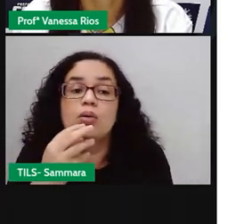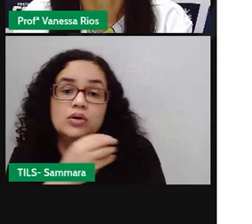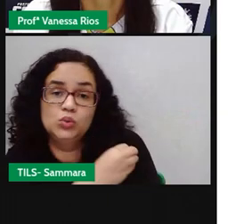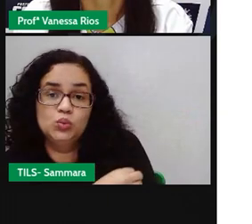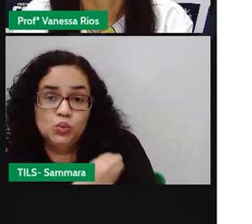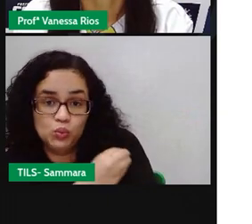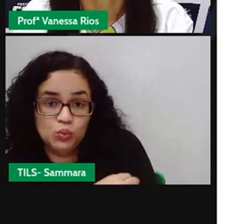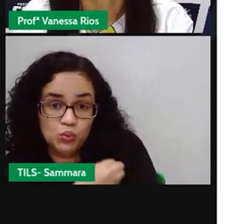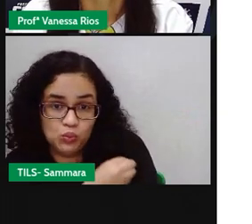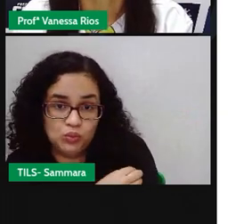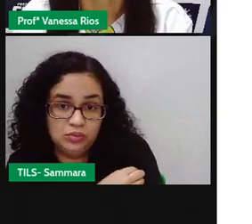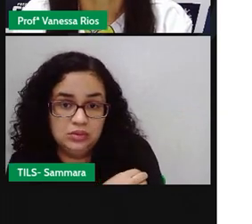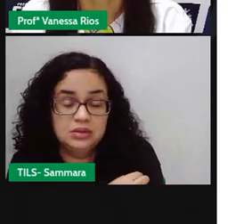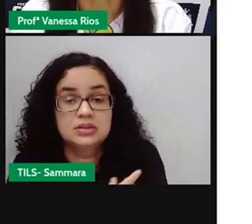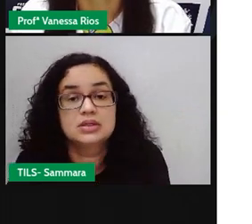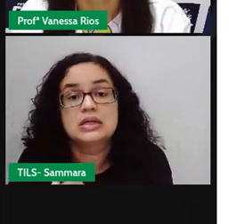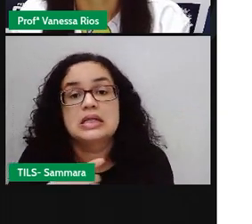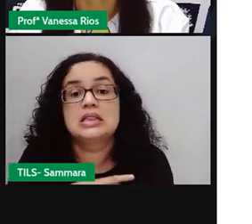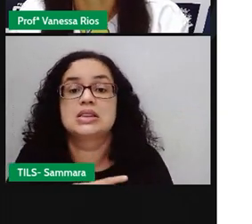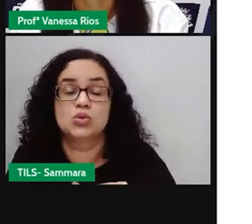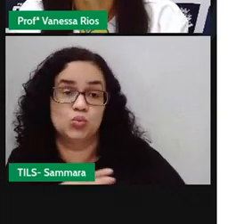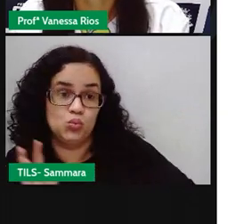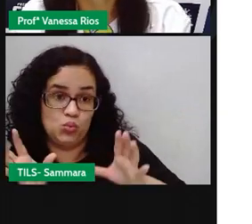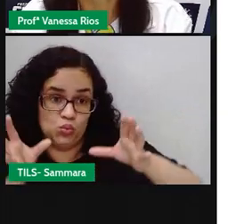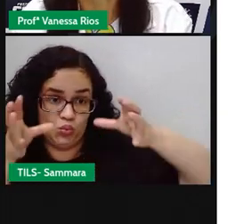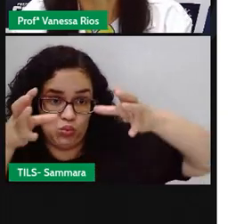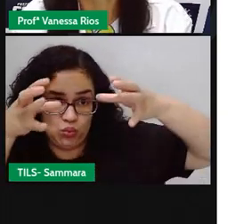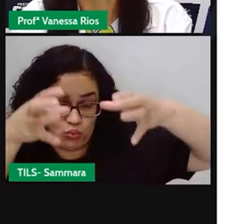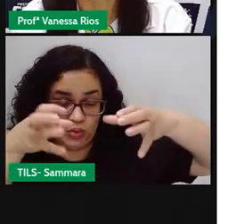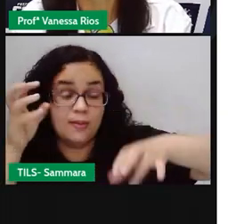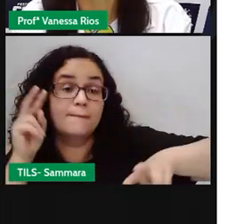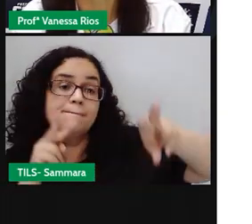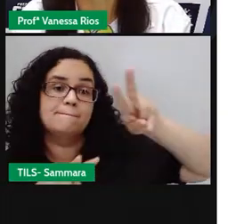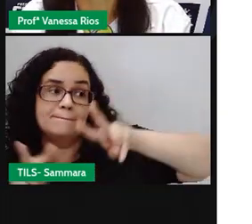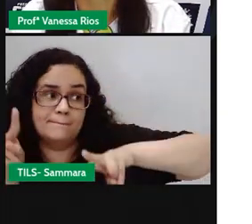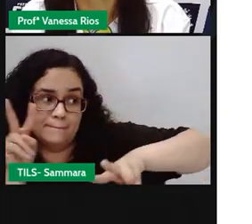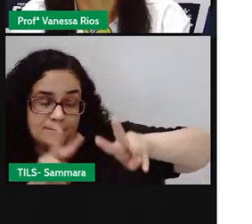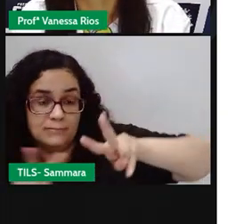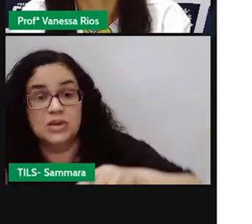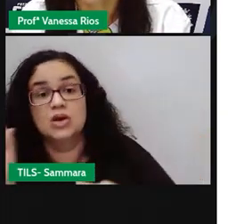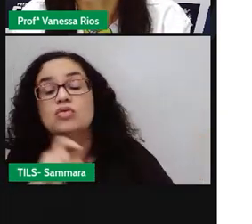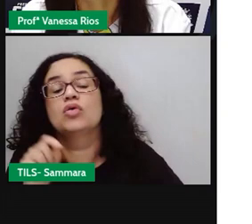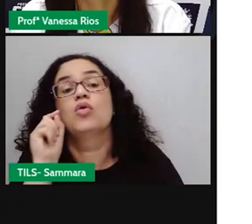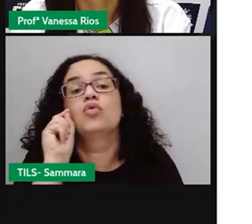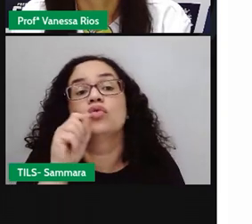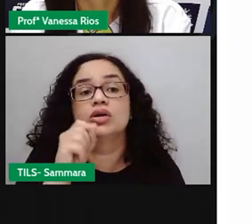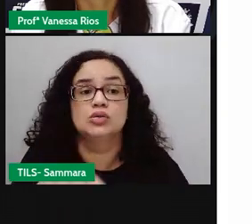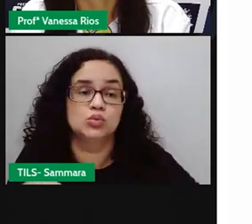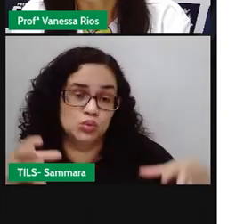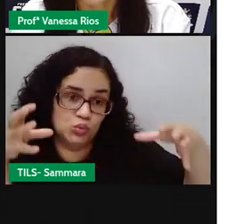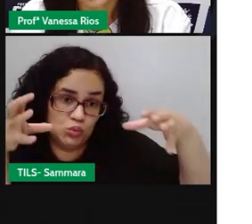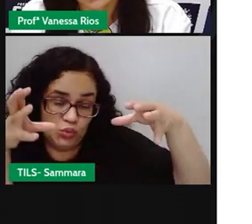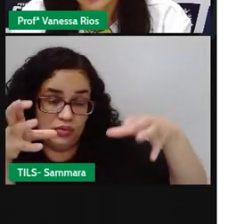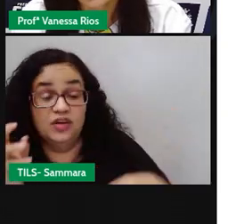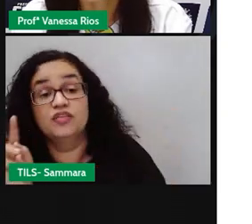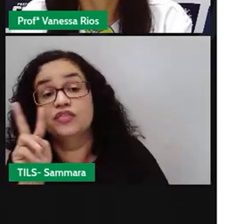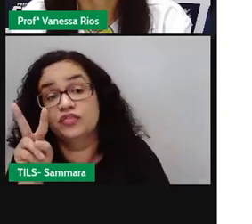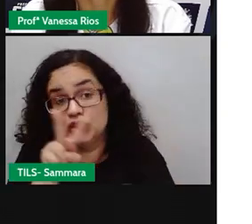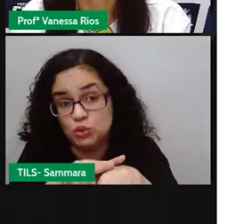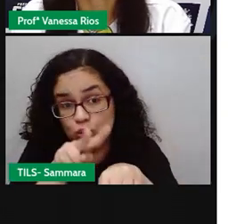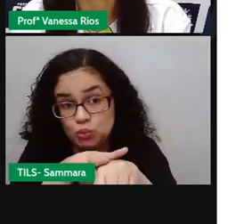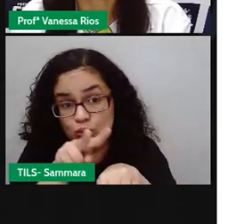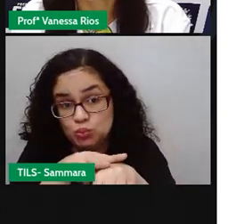algodão. A imagem do aquário, que a gente observa aí, que é feito de quê? O aquário? De